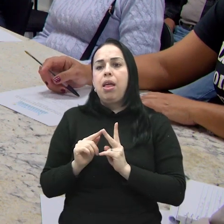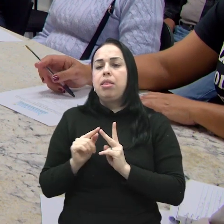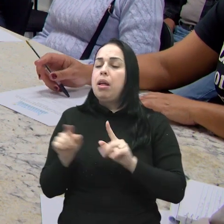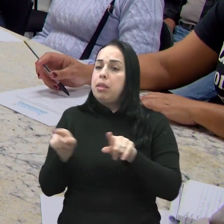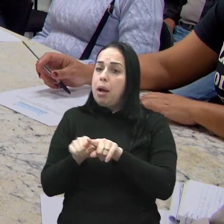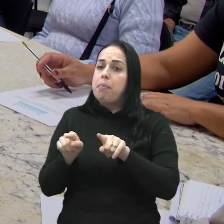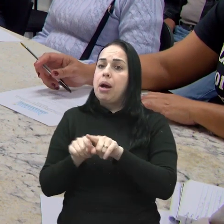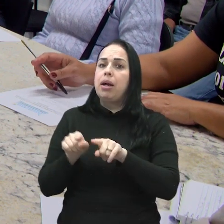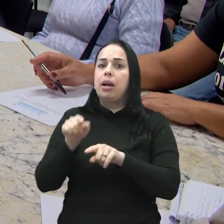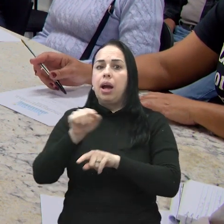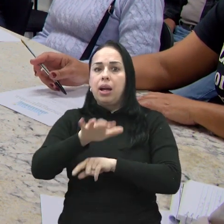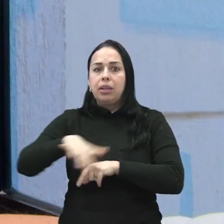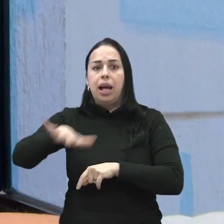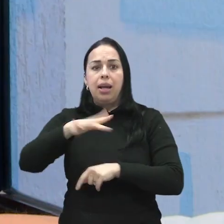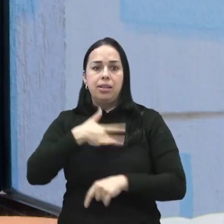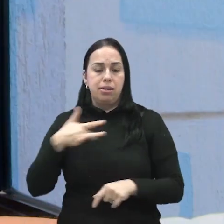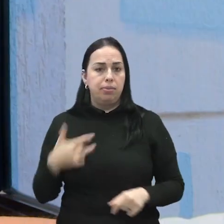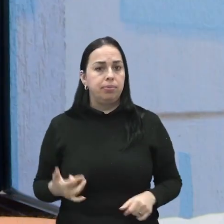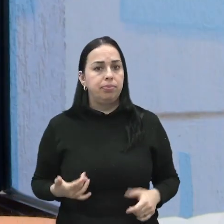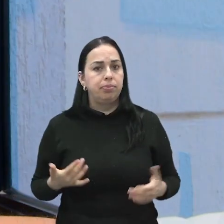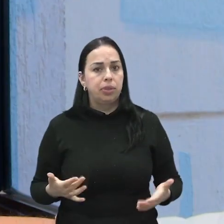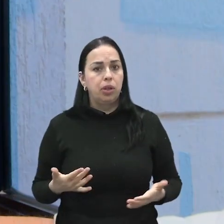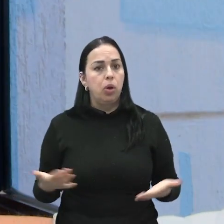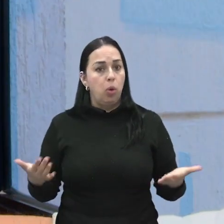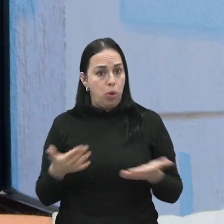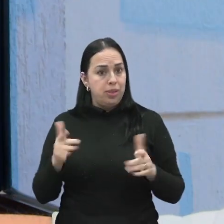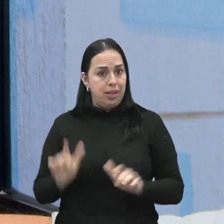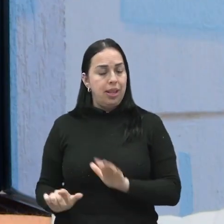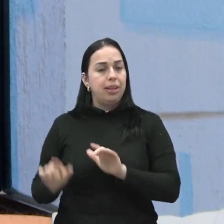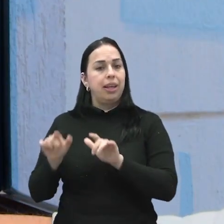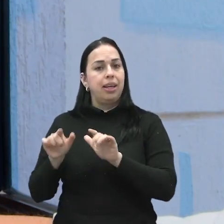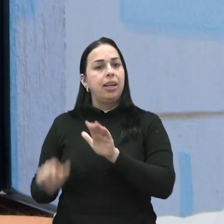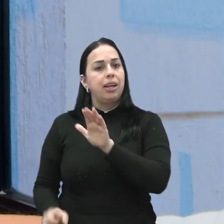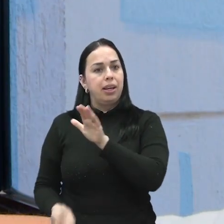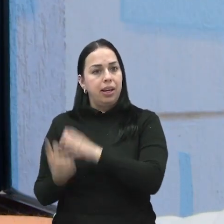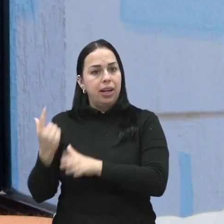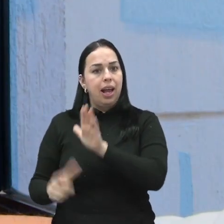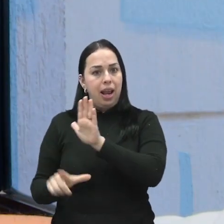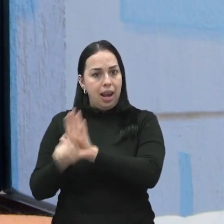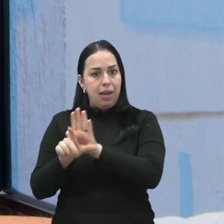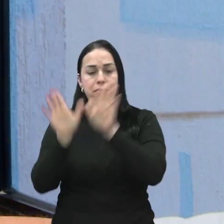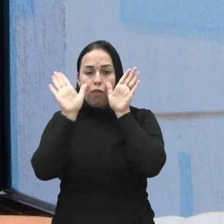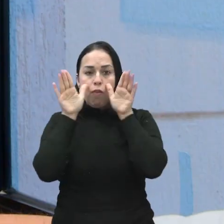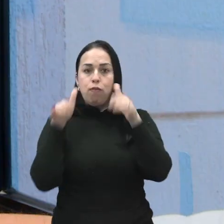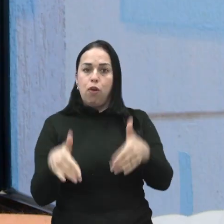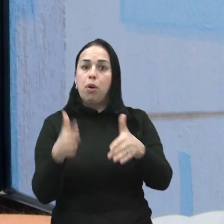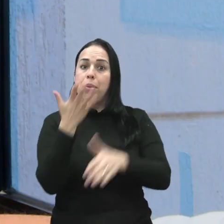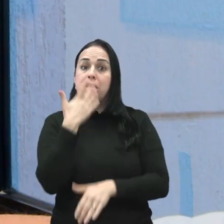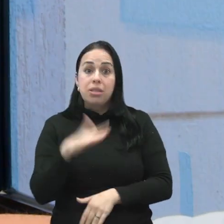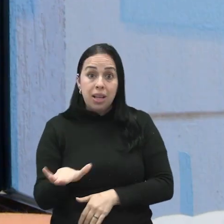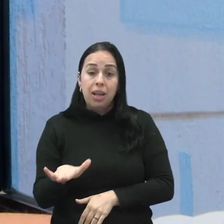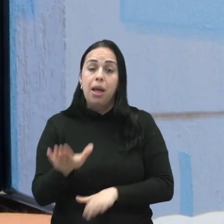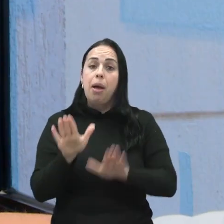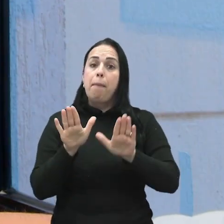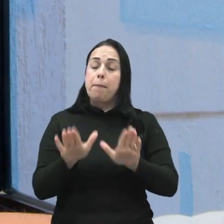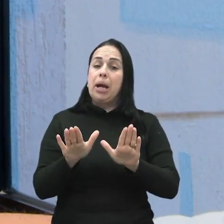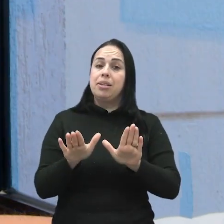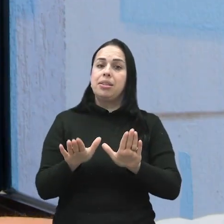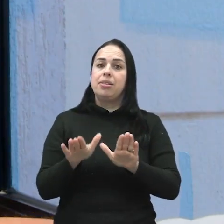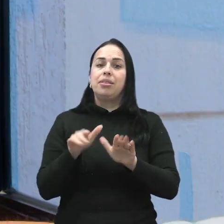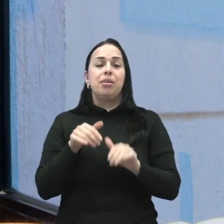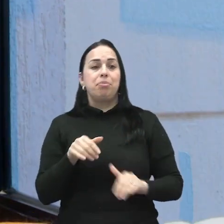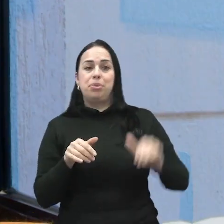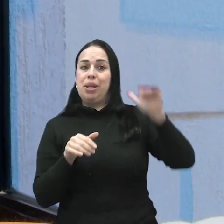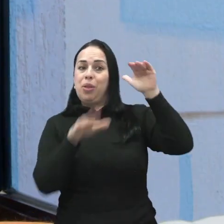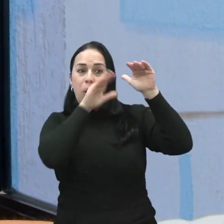e serviços públicos. Hoje você tem muita política pública voltada para as crianças. Não temos